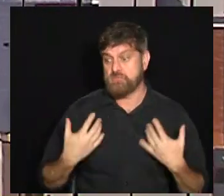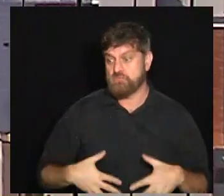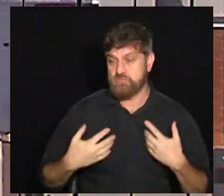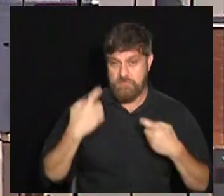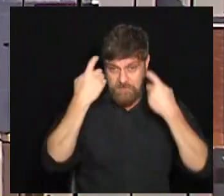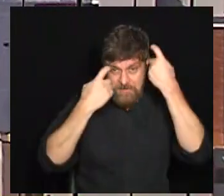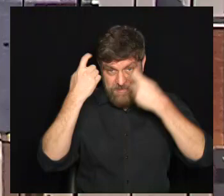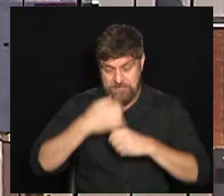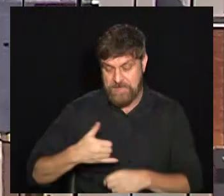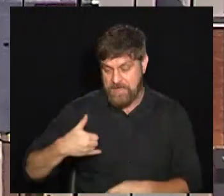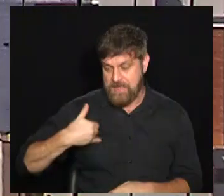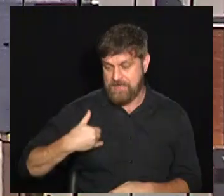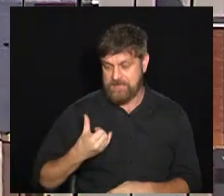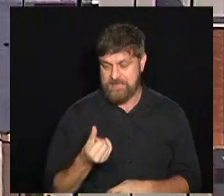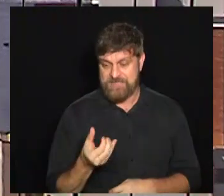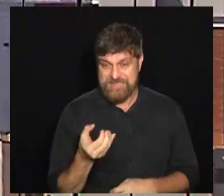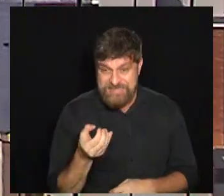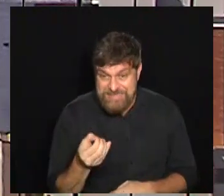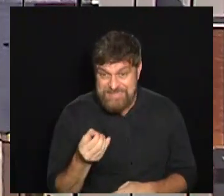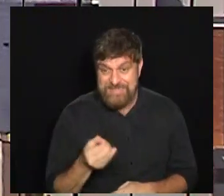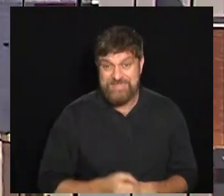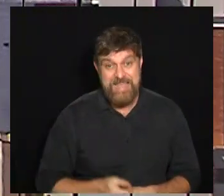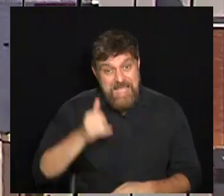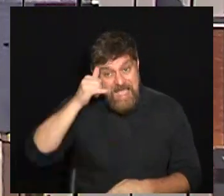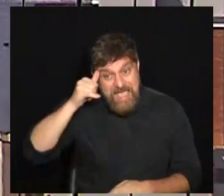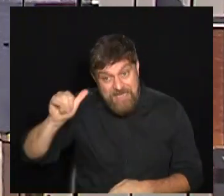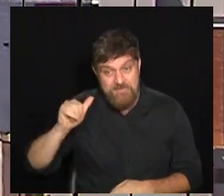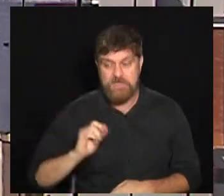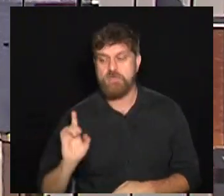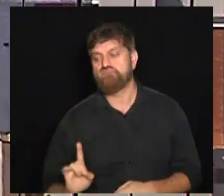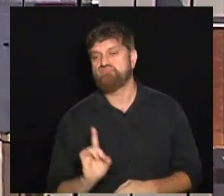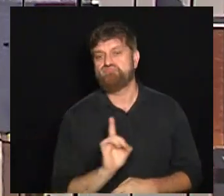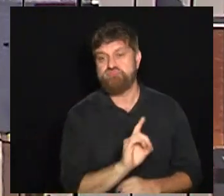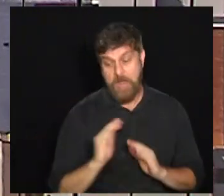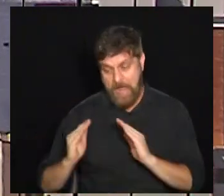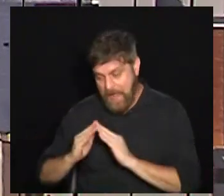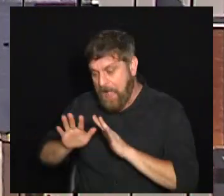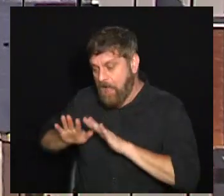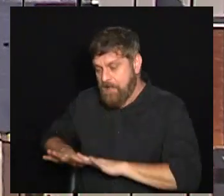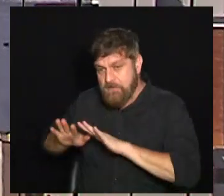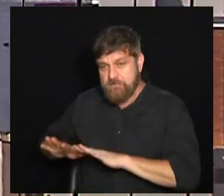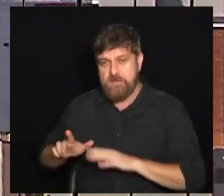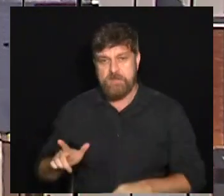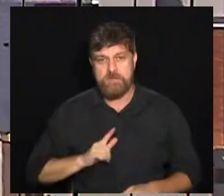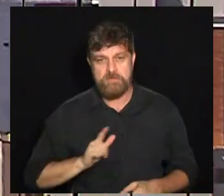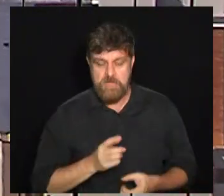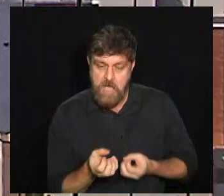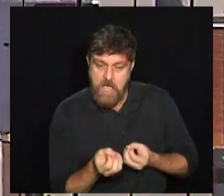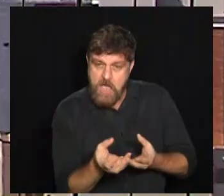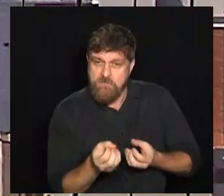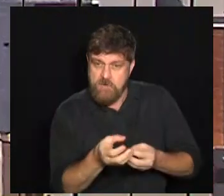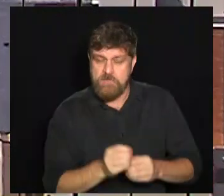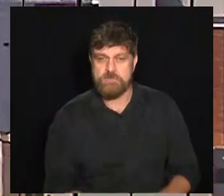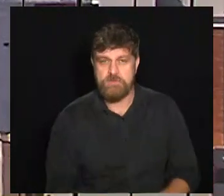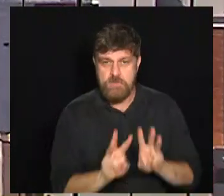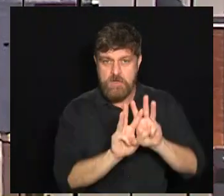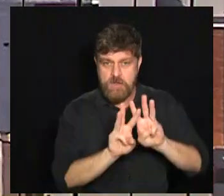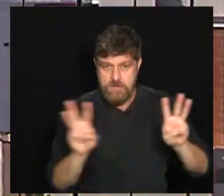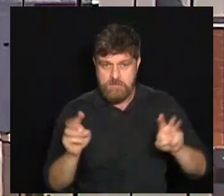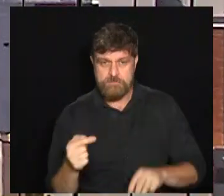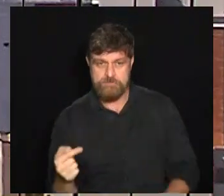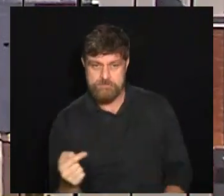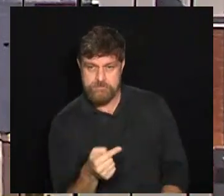tem mais de 60 anos, evite sair de casa. Informações atualizadas no site